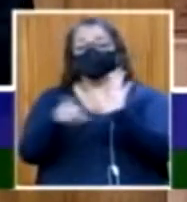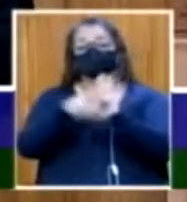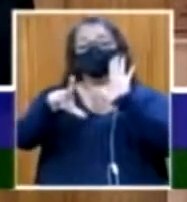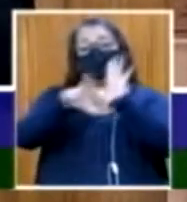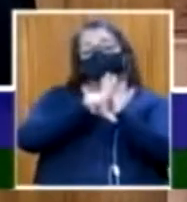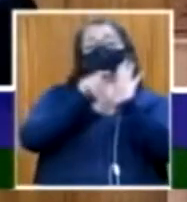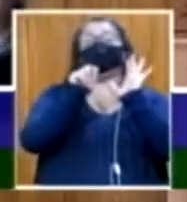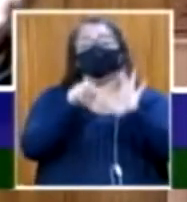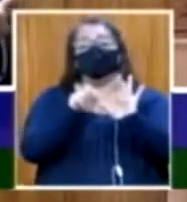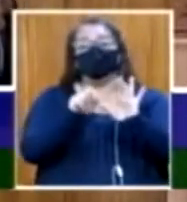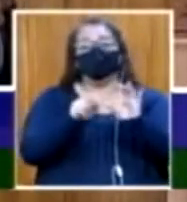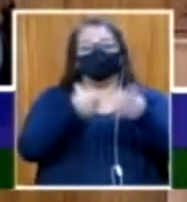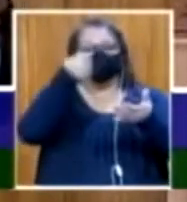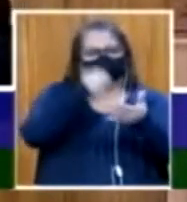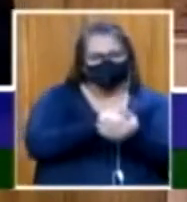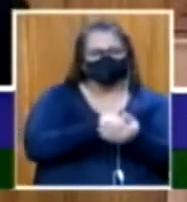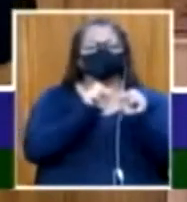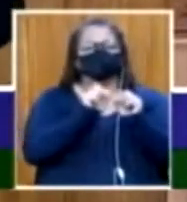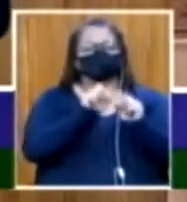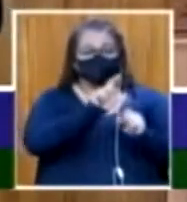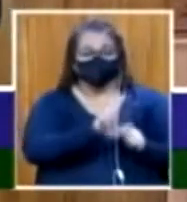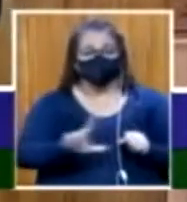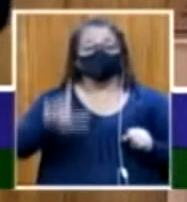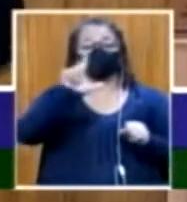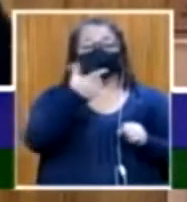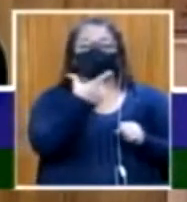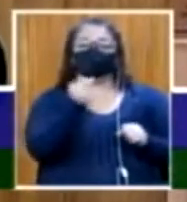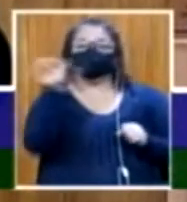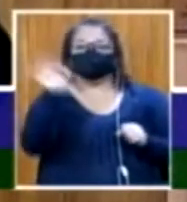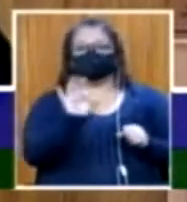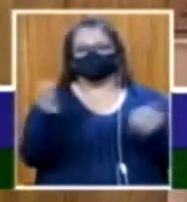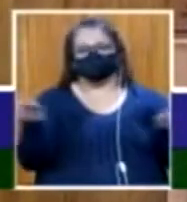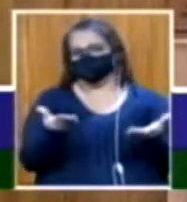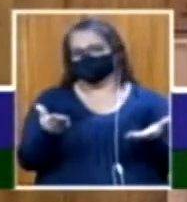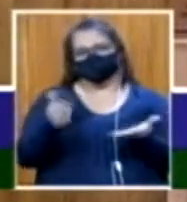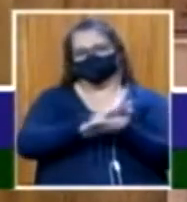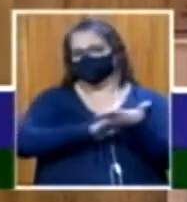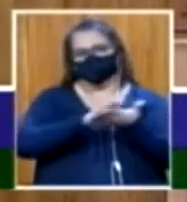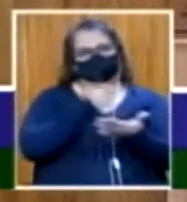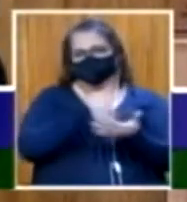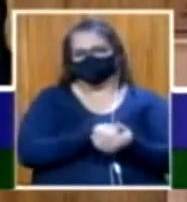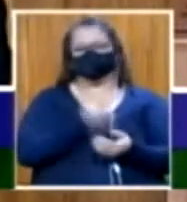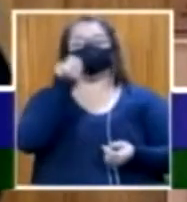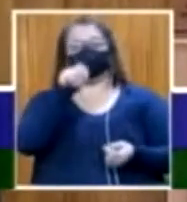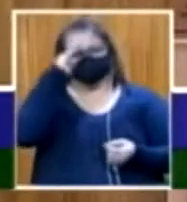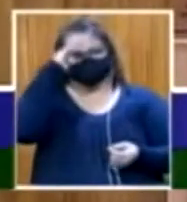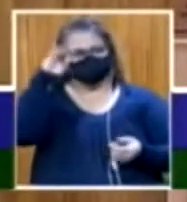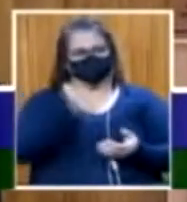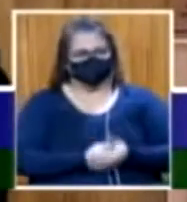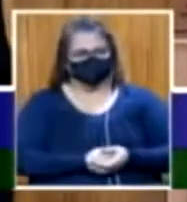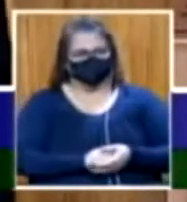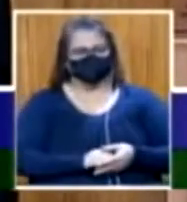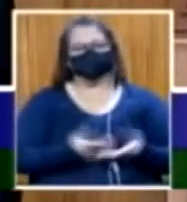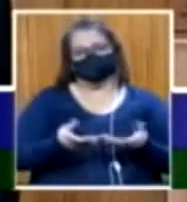se tributar a distribuição de lucros em 20%, hoje é isento. Esse é o ponto principal